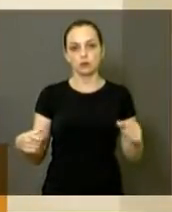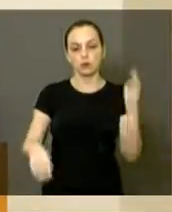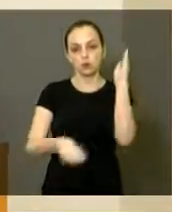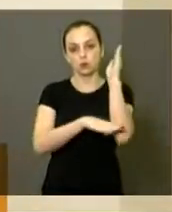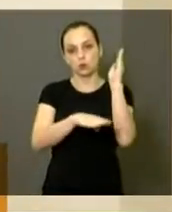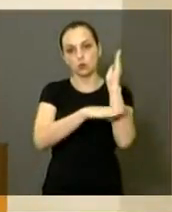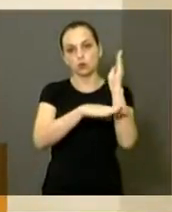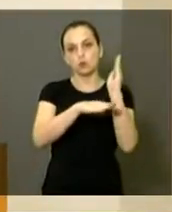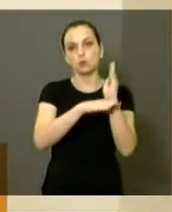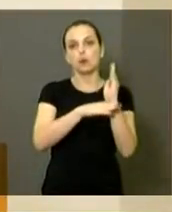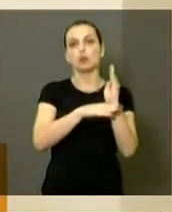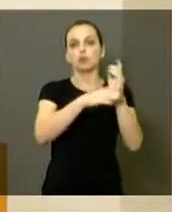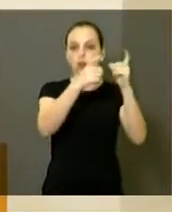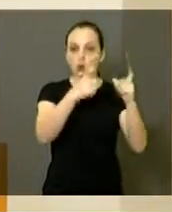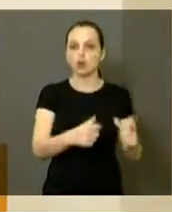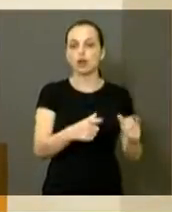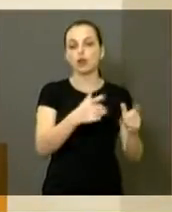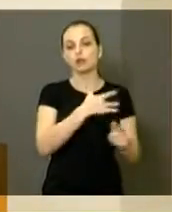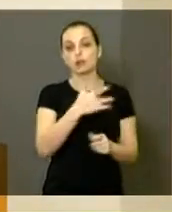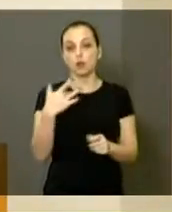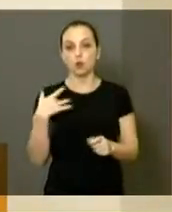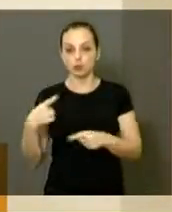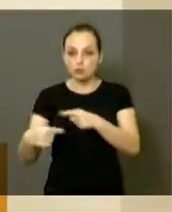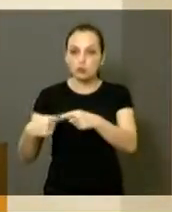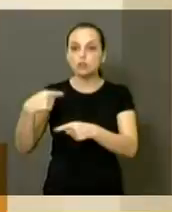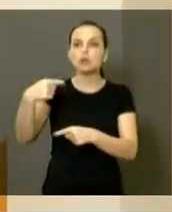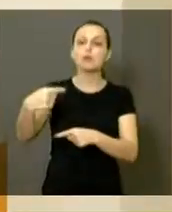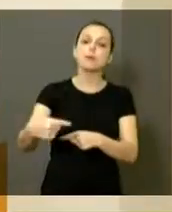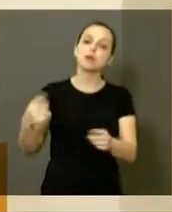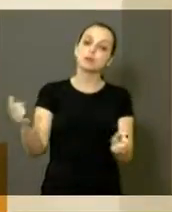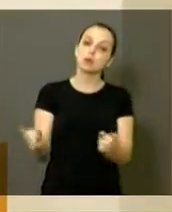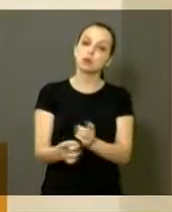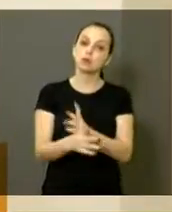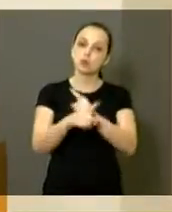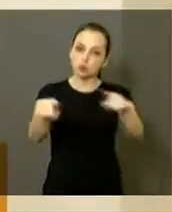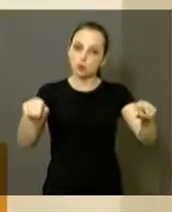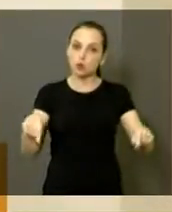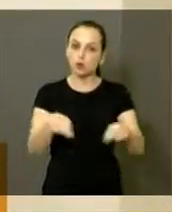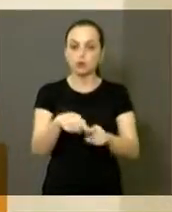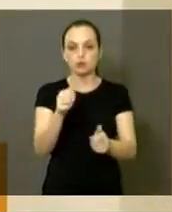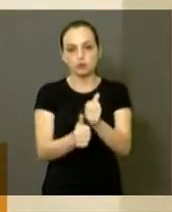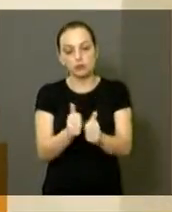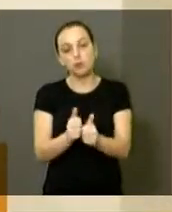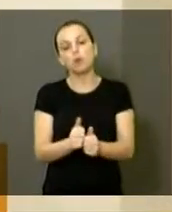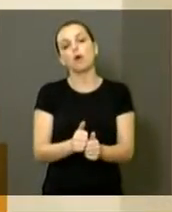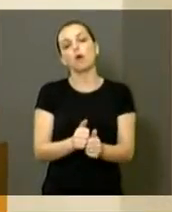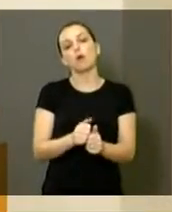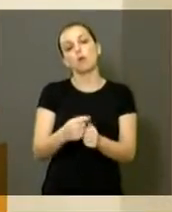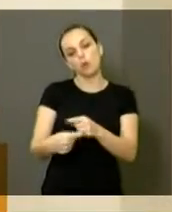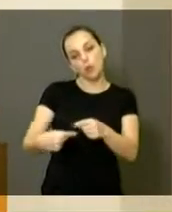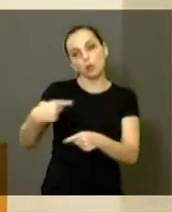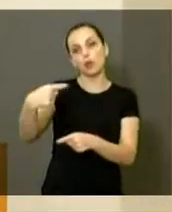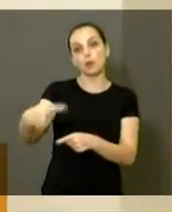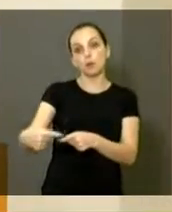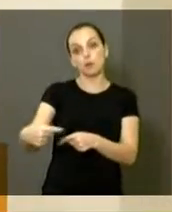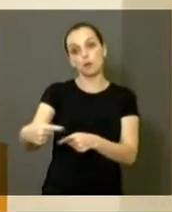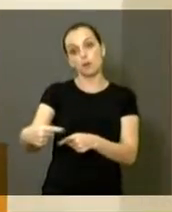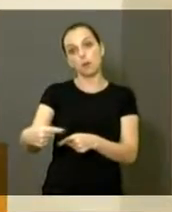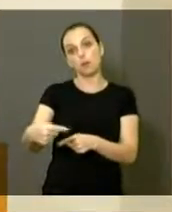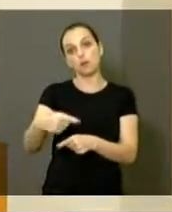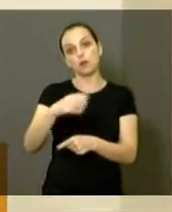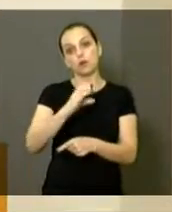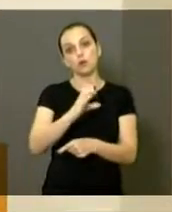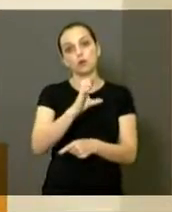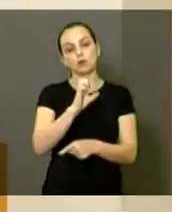da unidade de saúde, e logo após, então, vai vir a conclusão do campo do Hortência. E aí depois o Sereste e